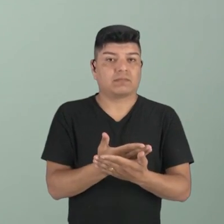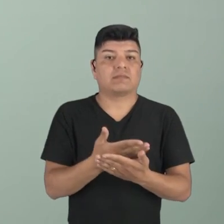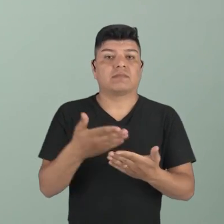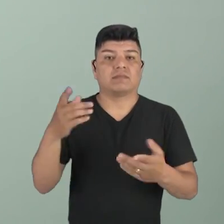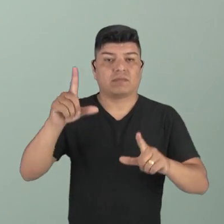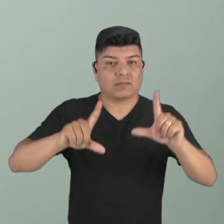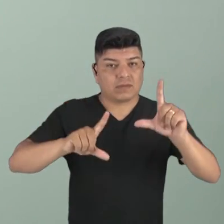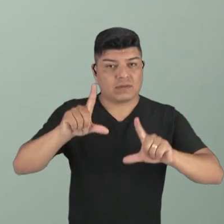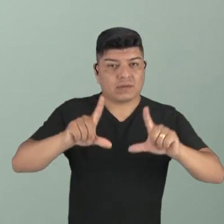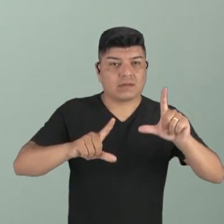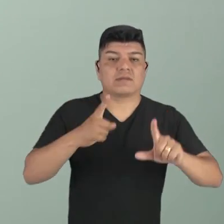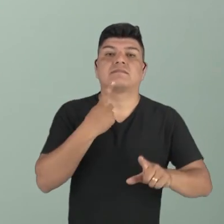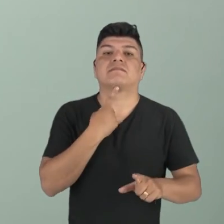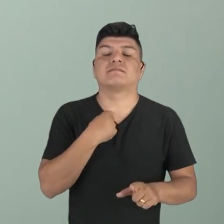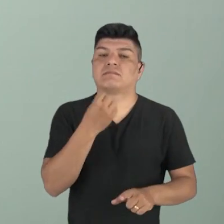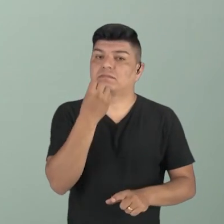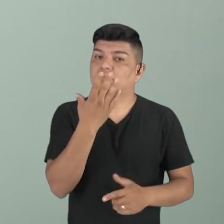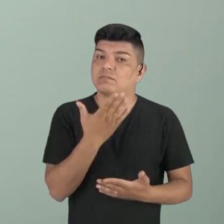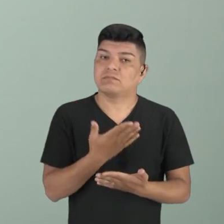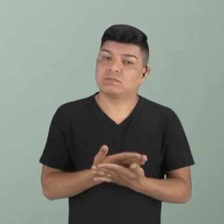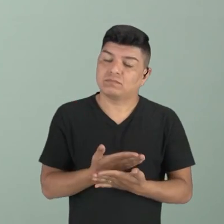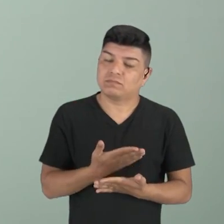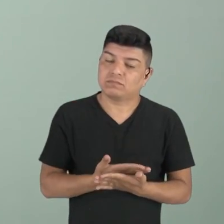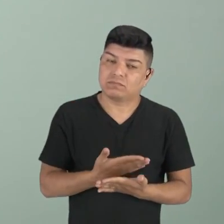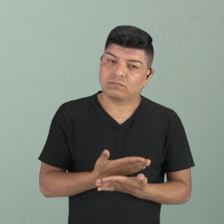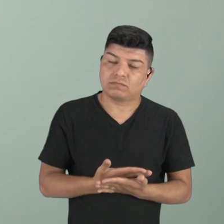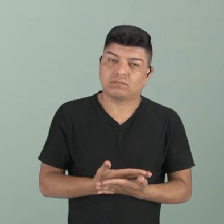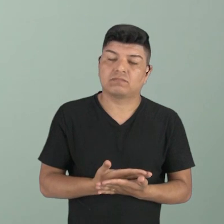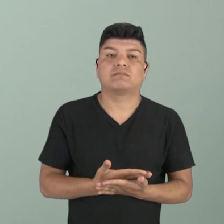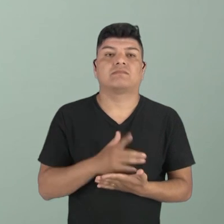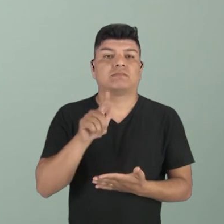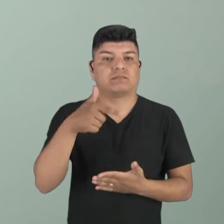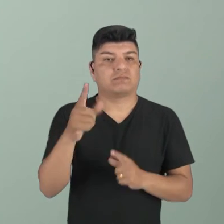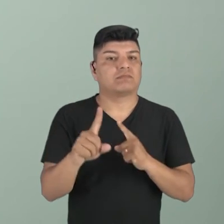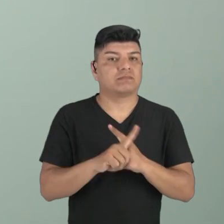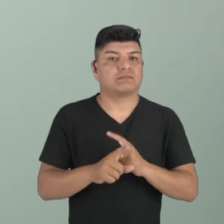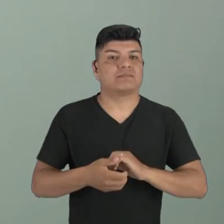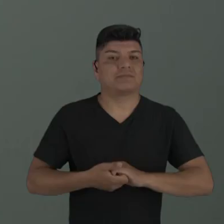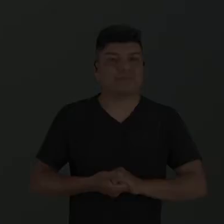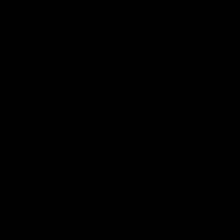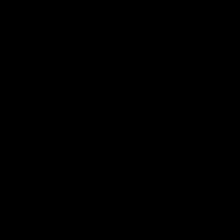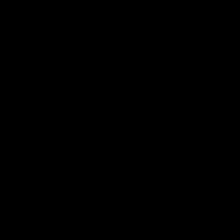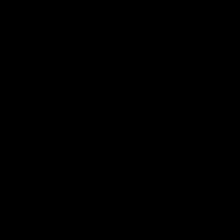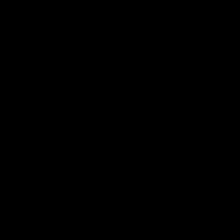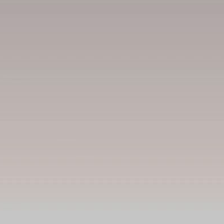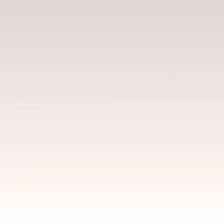nesse canal. Lhe desejo bons estudos, né? E até a próxima!